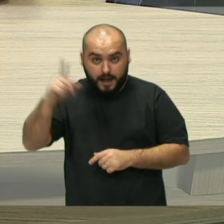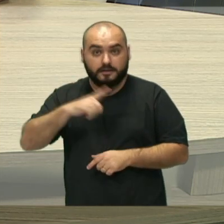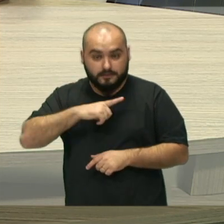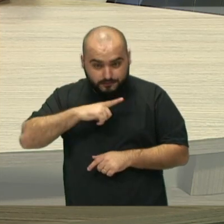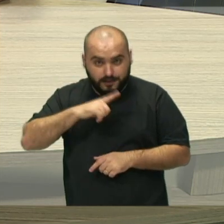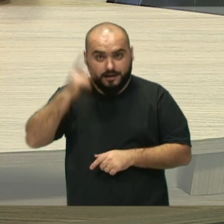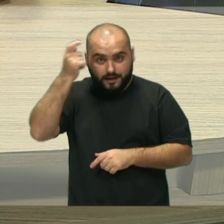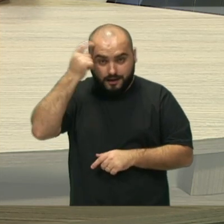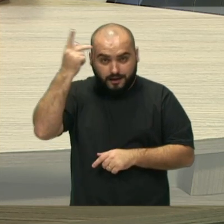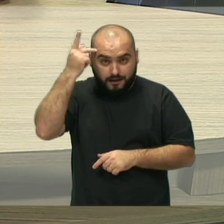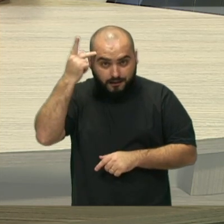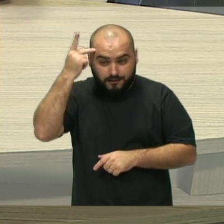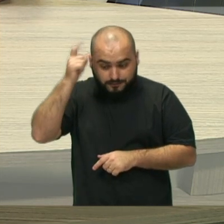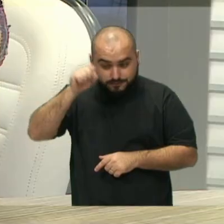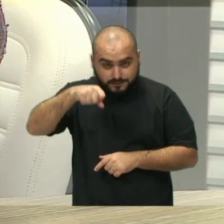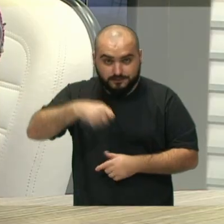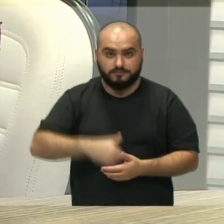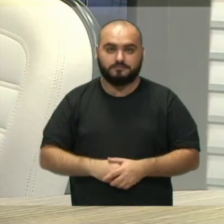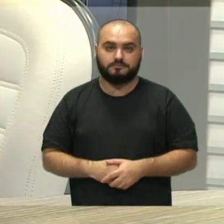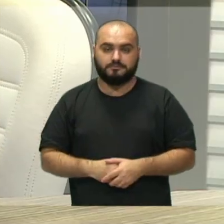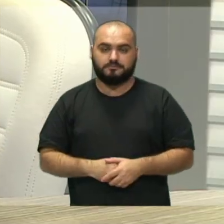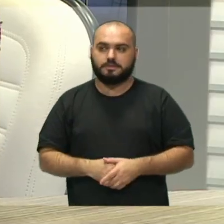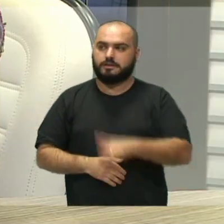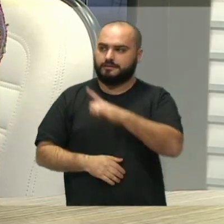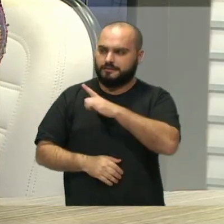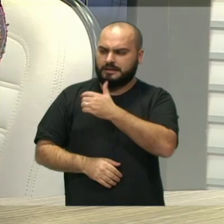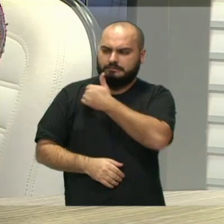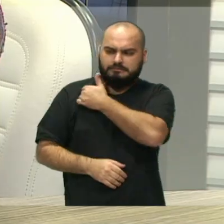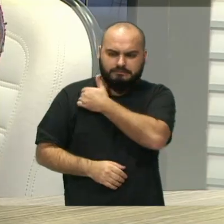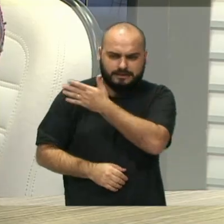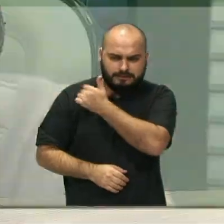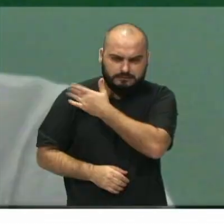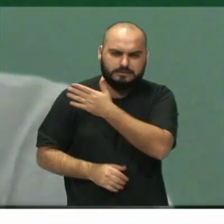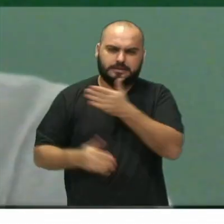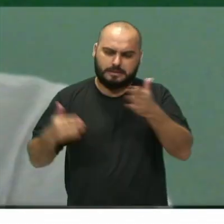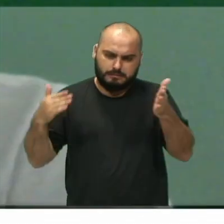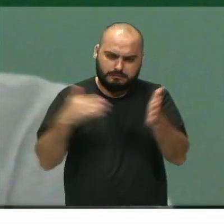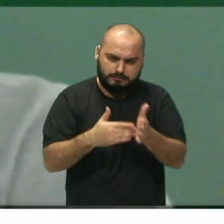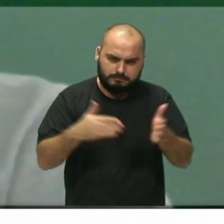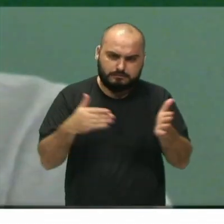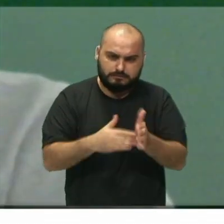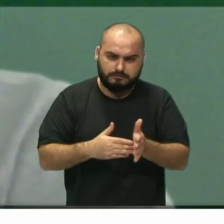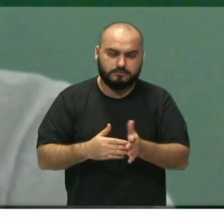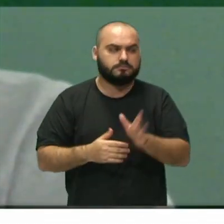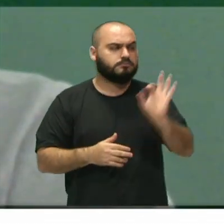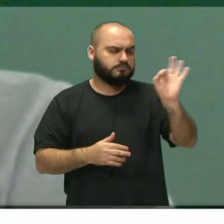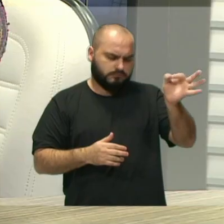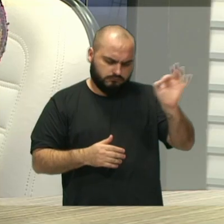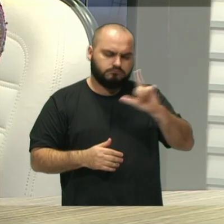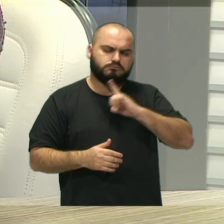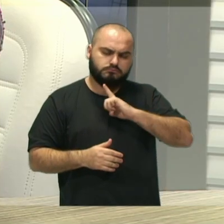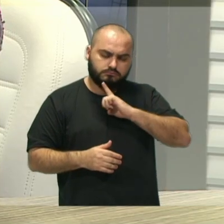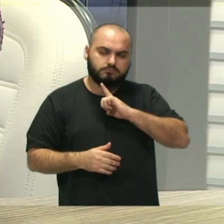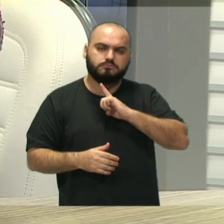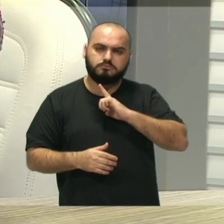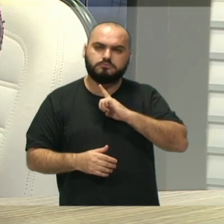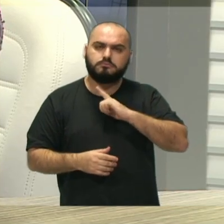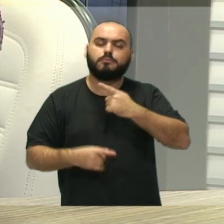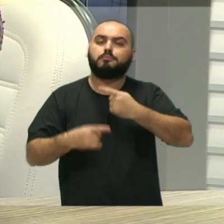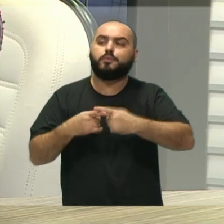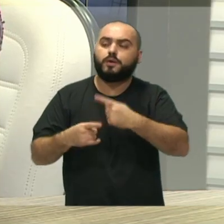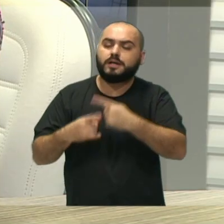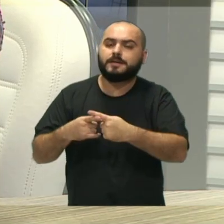há muito preconceito, muito estigma, Ainda. muito, porque